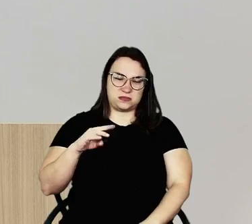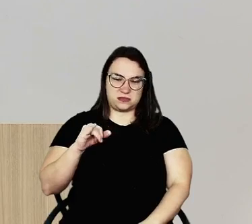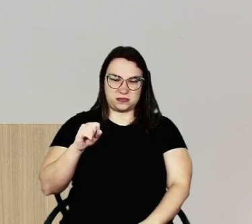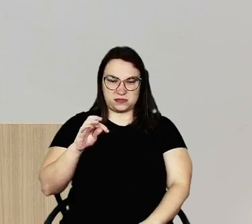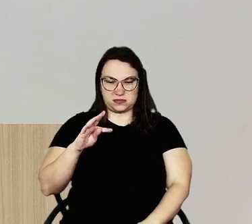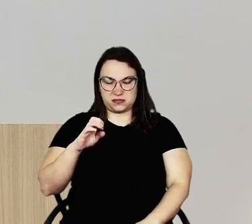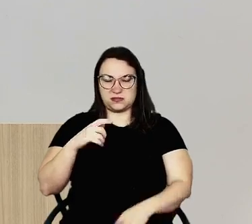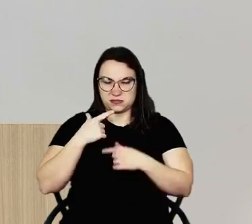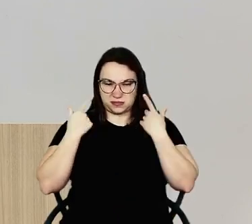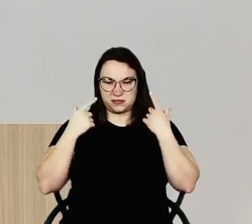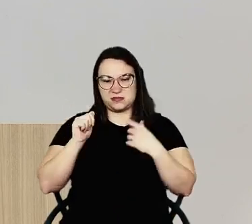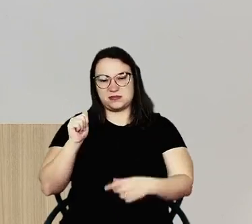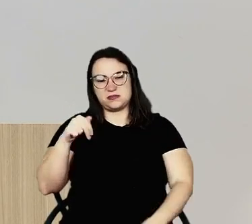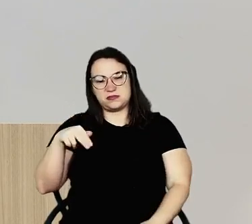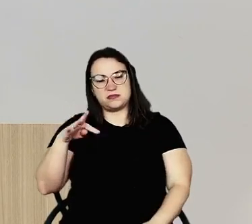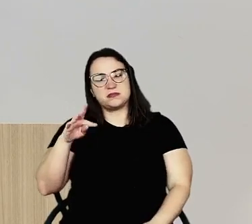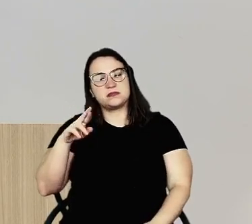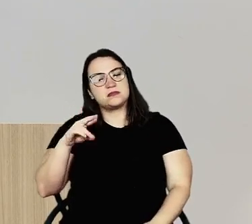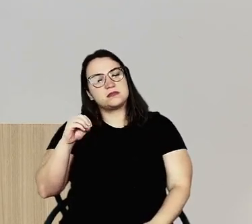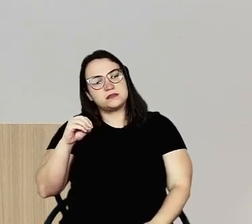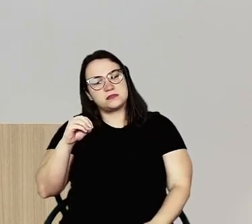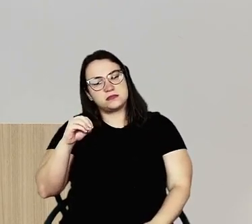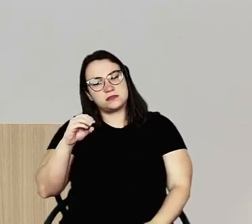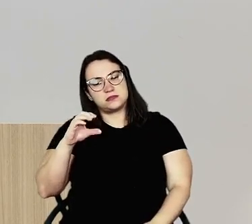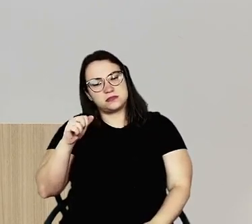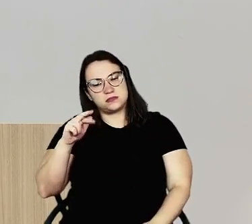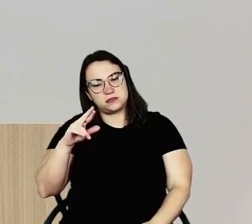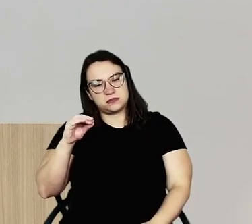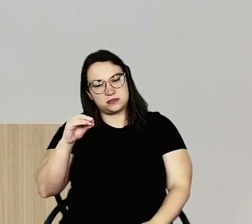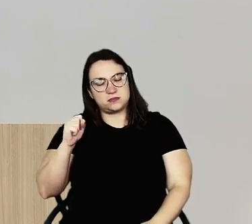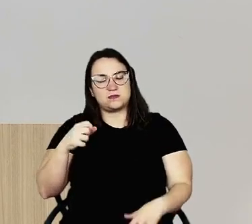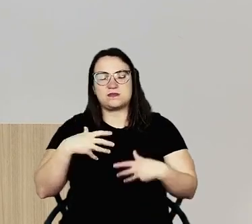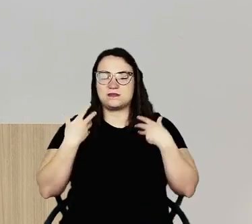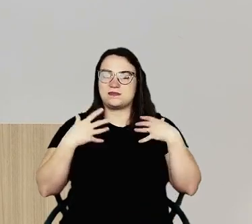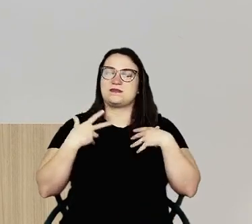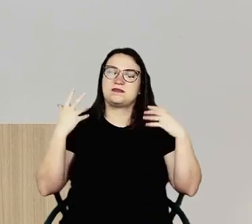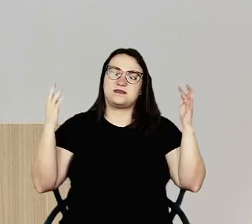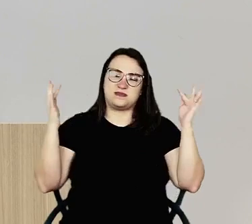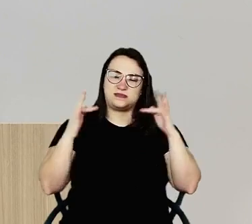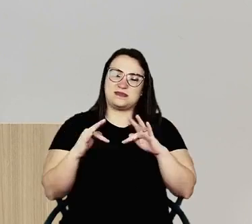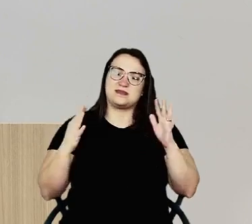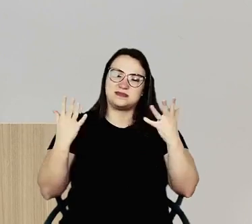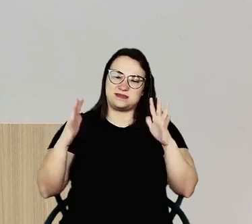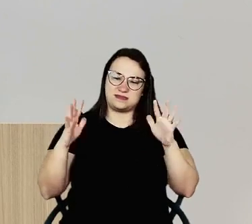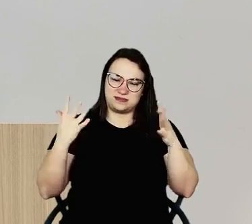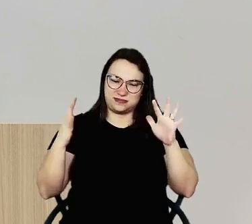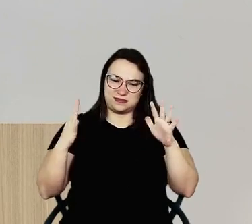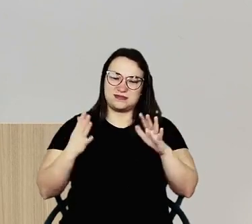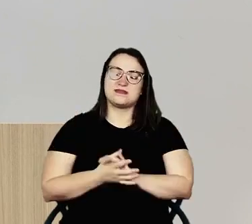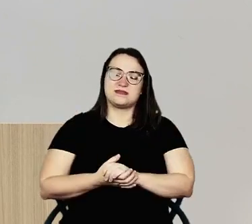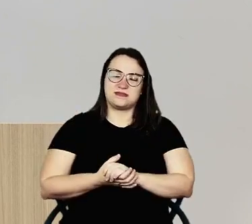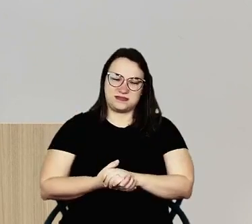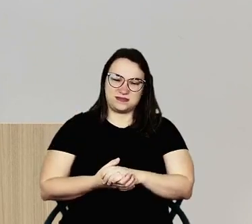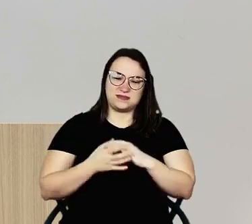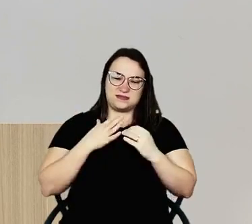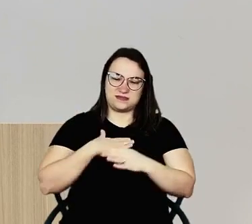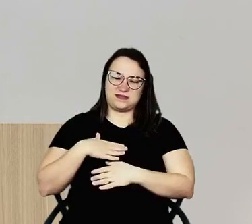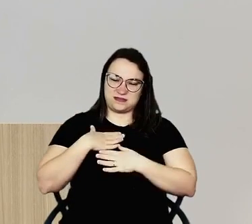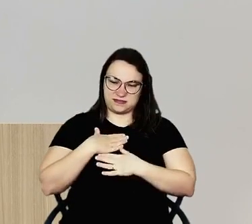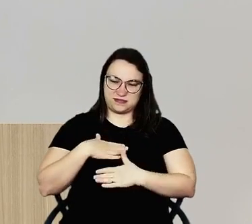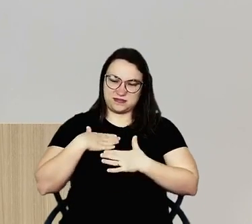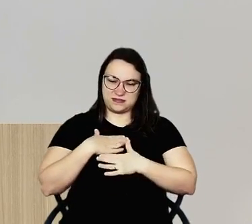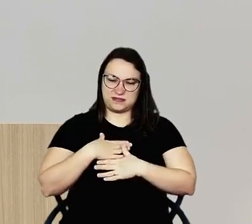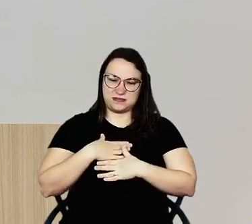Antônio Carlos uma alegria assim parabenizar de novo né que é muito gratificante Quando você vê também que o